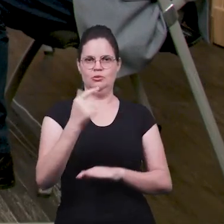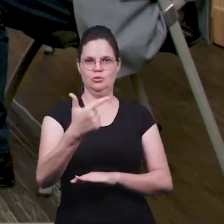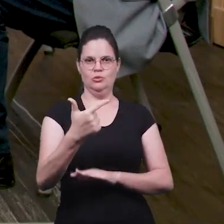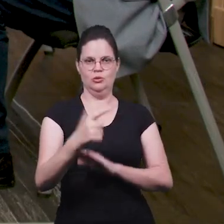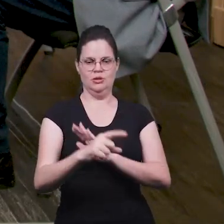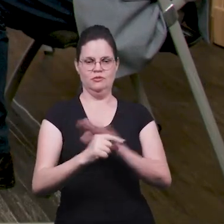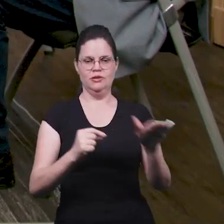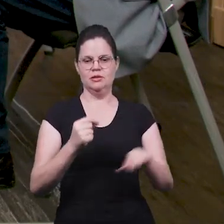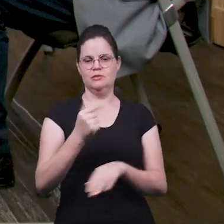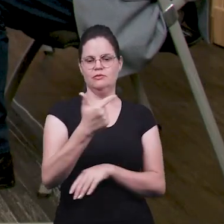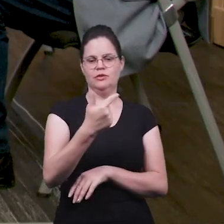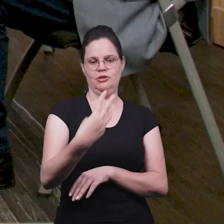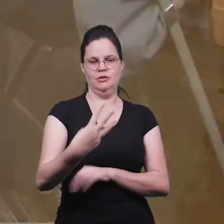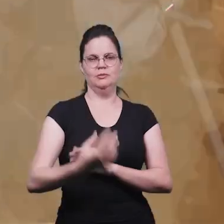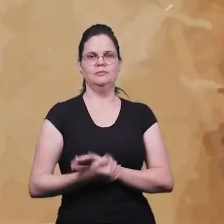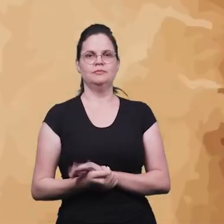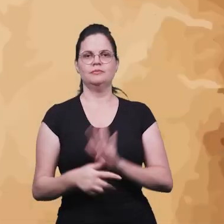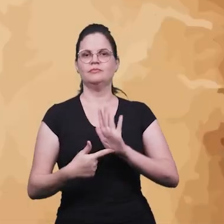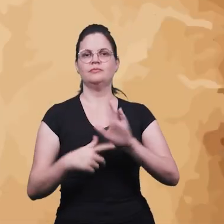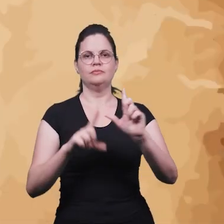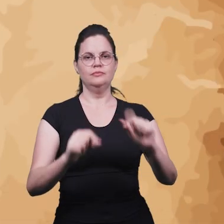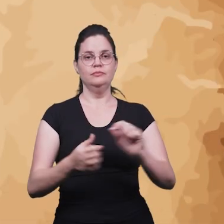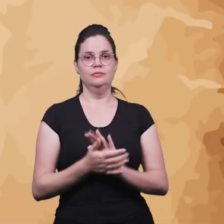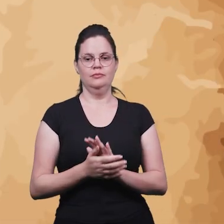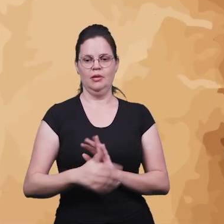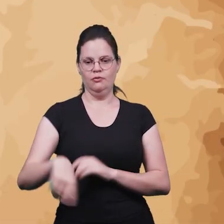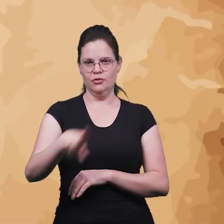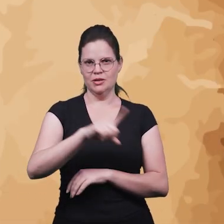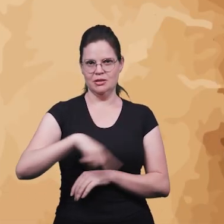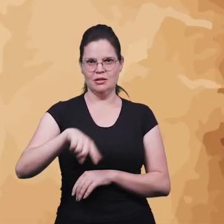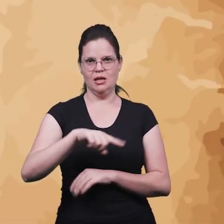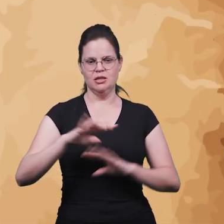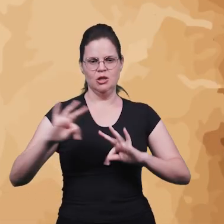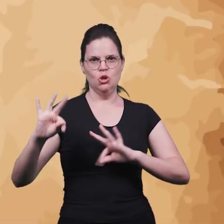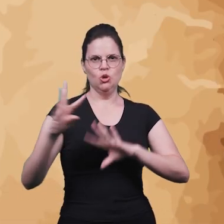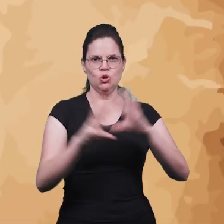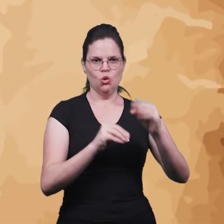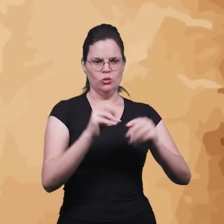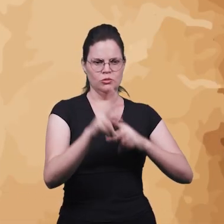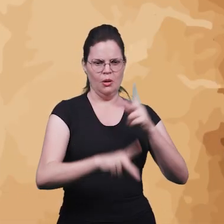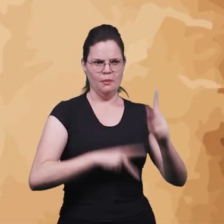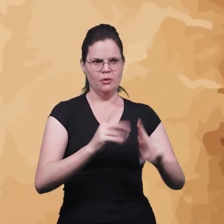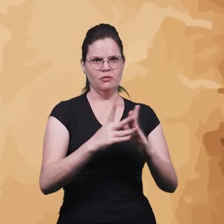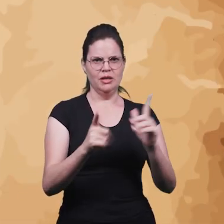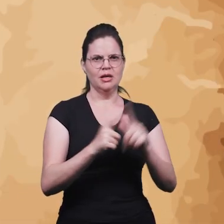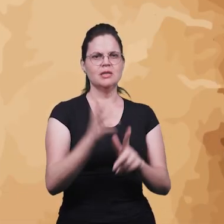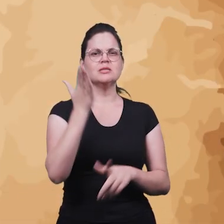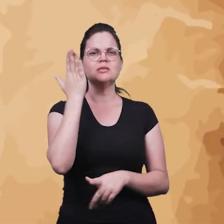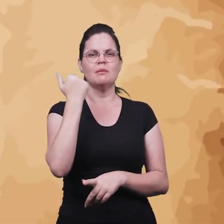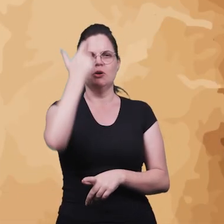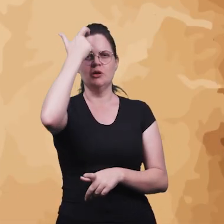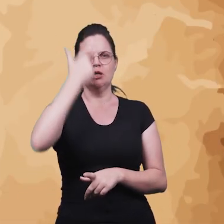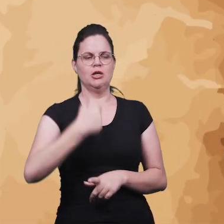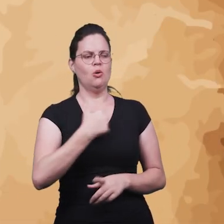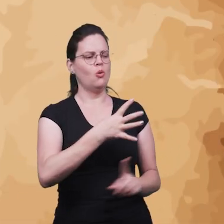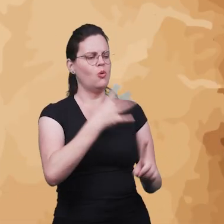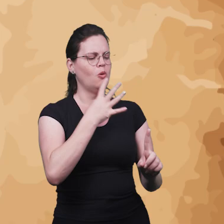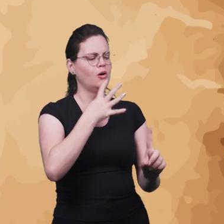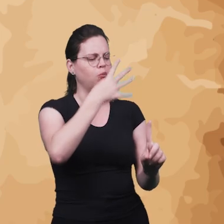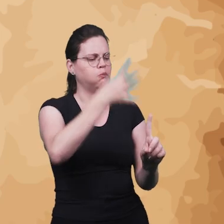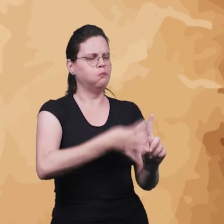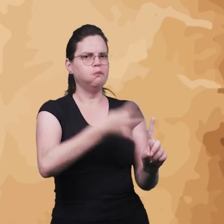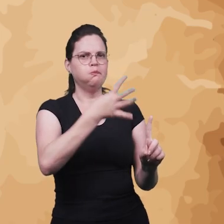de Apocalipse capítulo 2, que diz assim: e todas as igrejas saberão que eu sou aquele que sonda os rins e os corações.